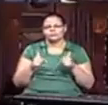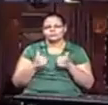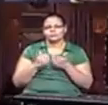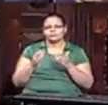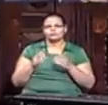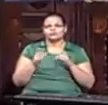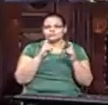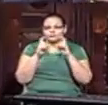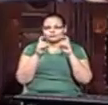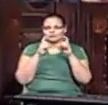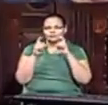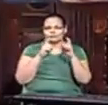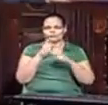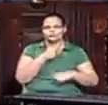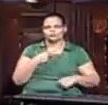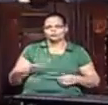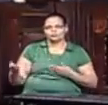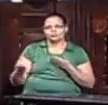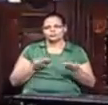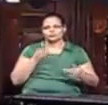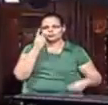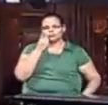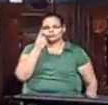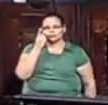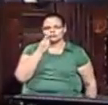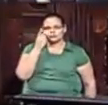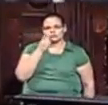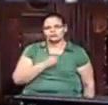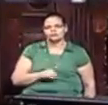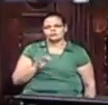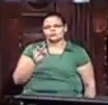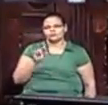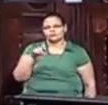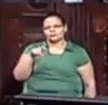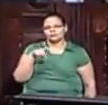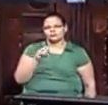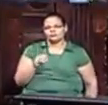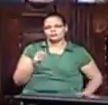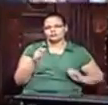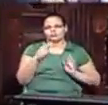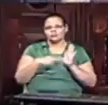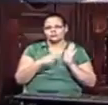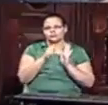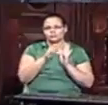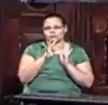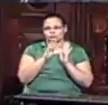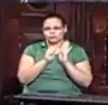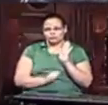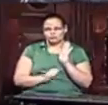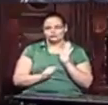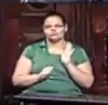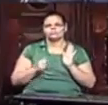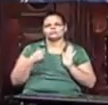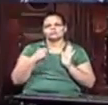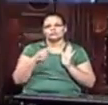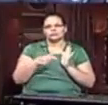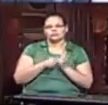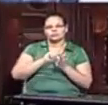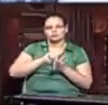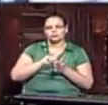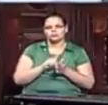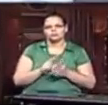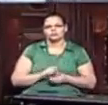Está aberta a sessão. A presidência convida o nobre deputado Marcelo Freixo para fazer a leitura da ata da sessão